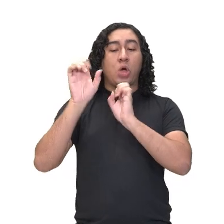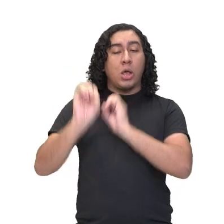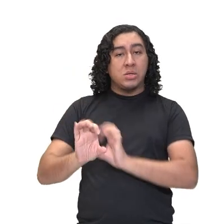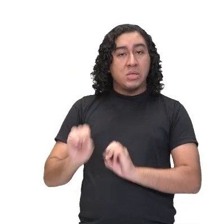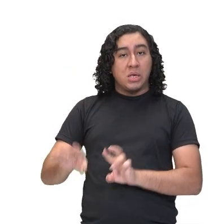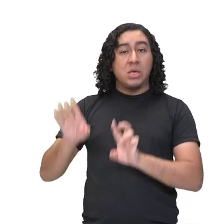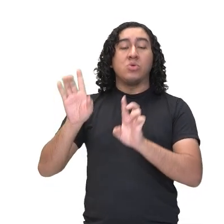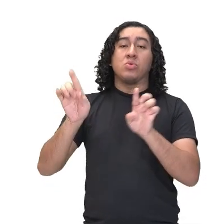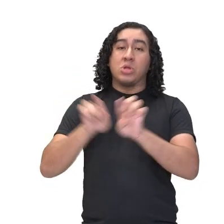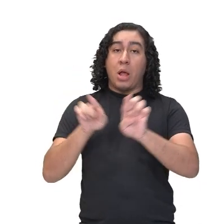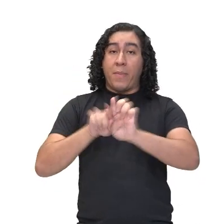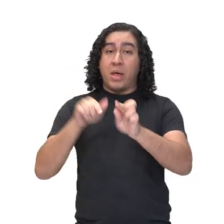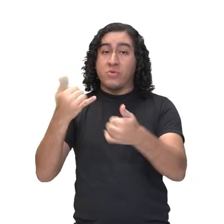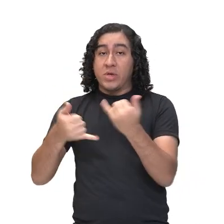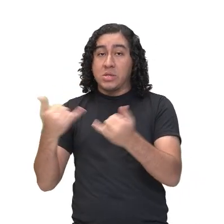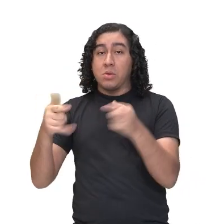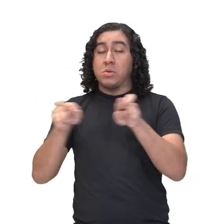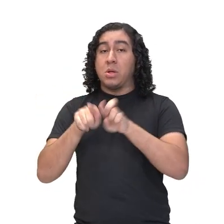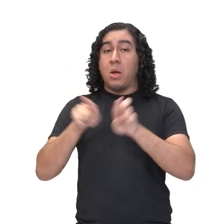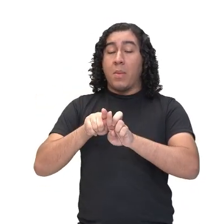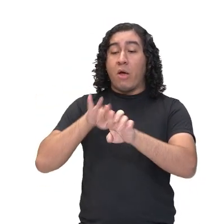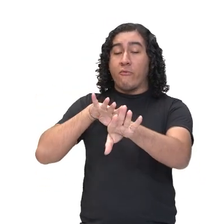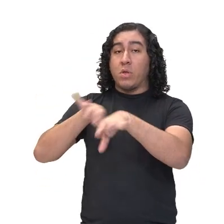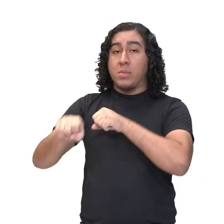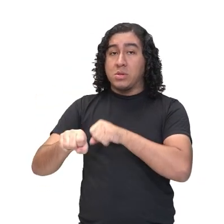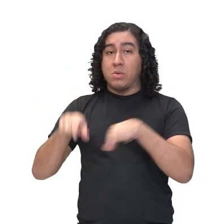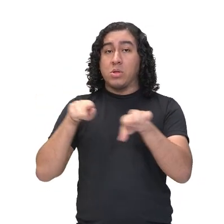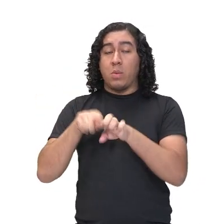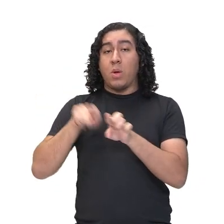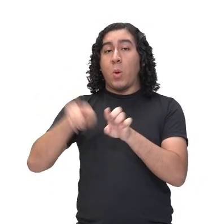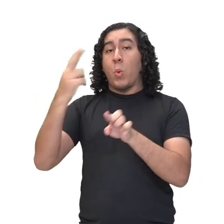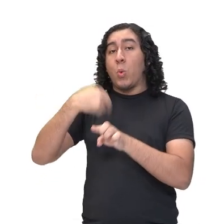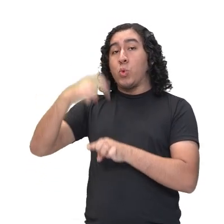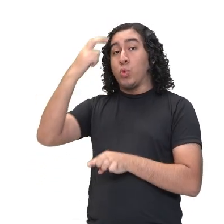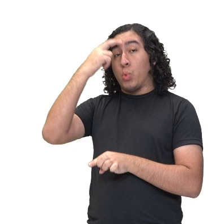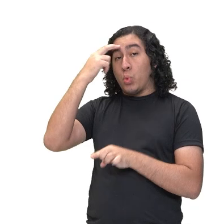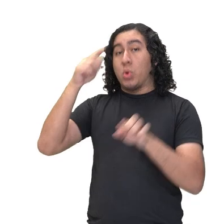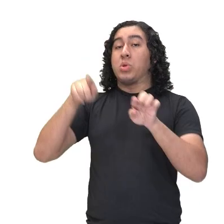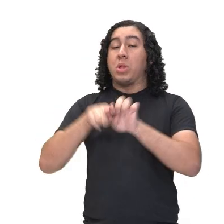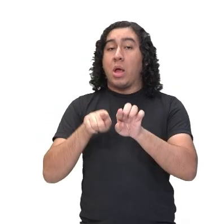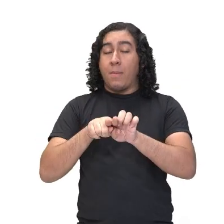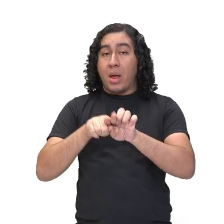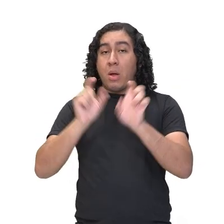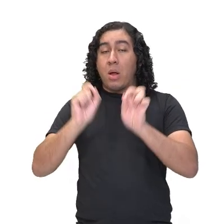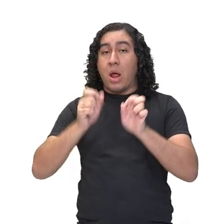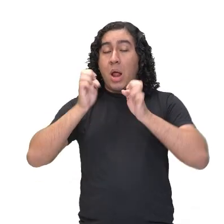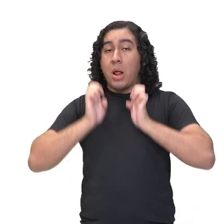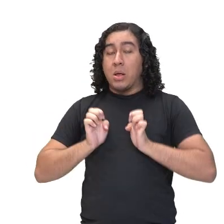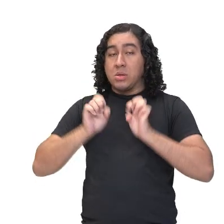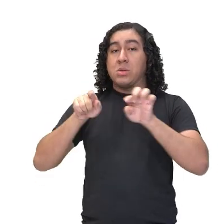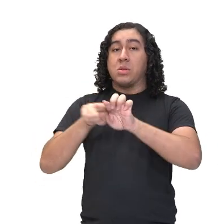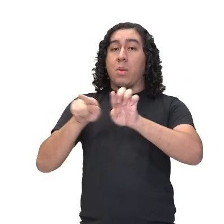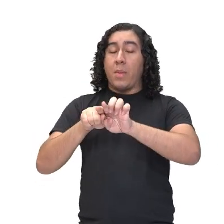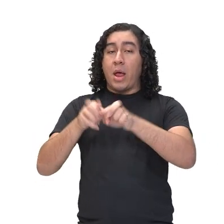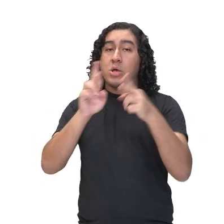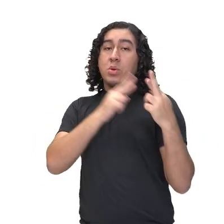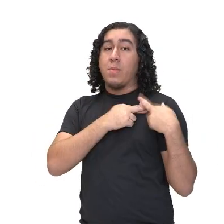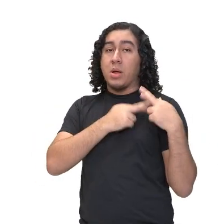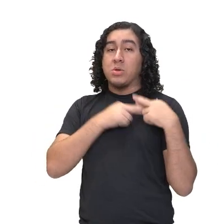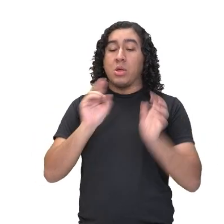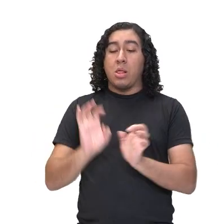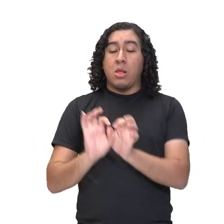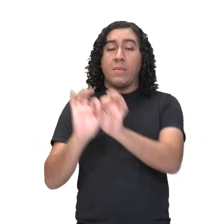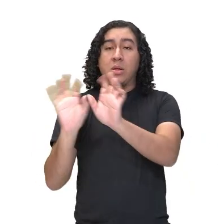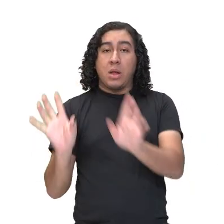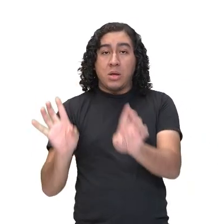ao lazer, à profissionalização, à cultura, à dignidade, ao respeito, à